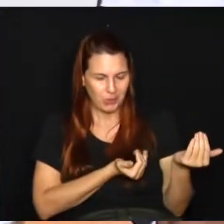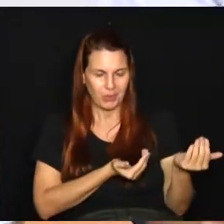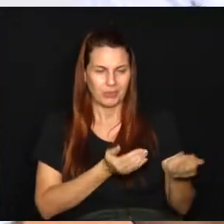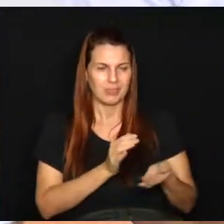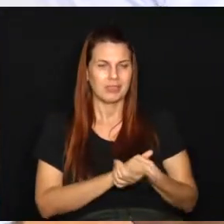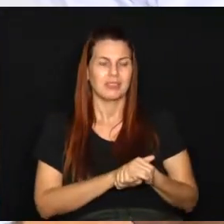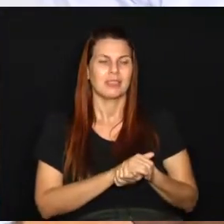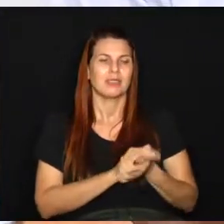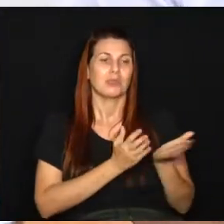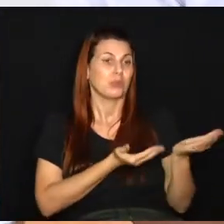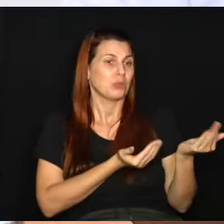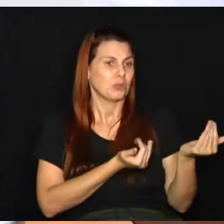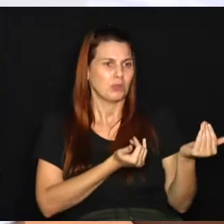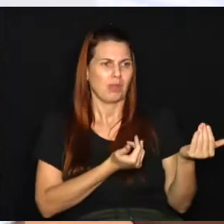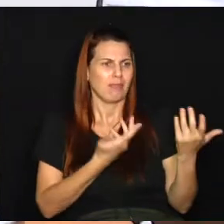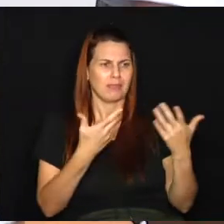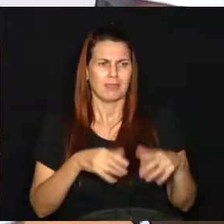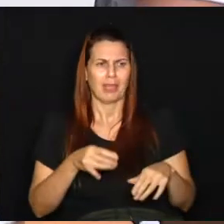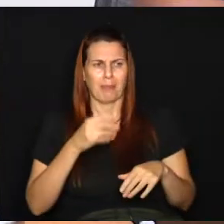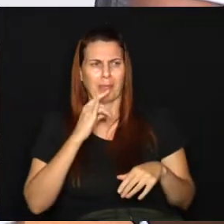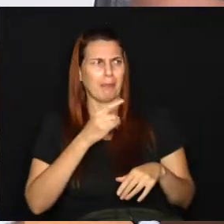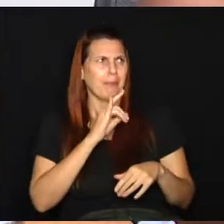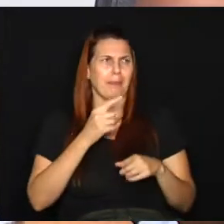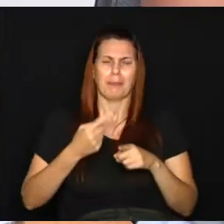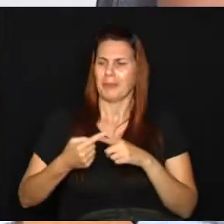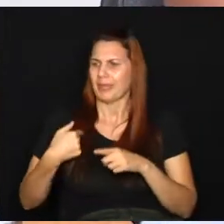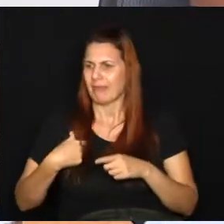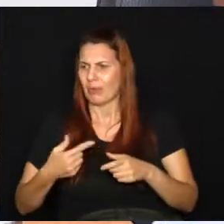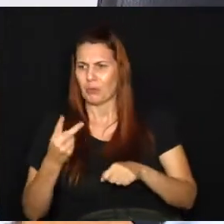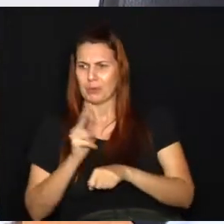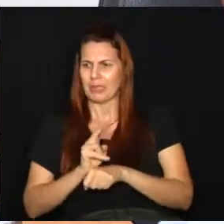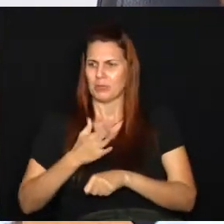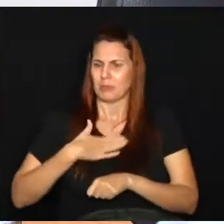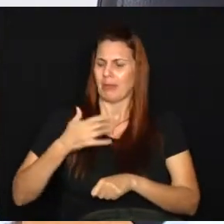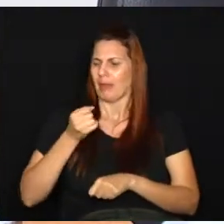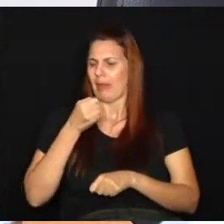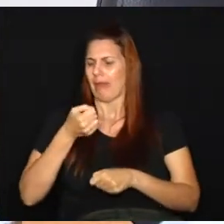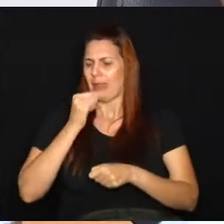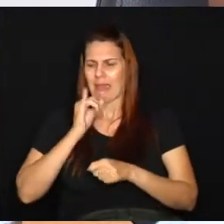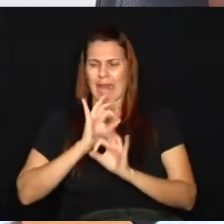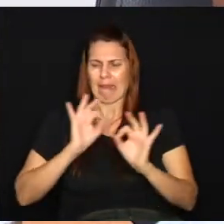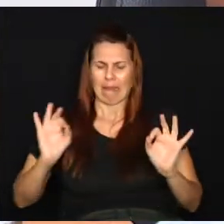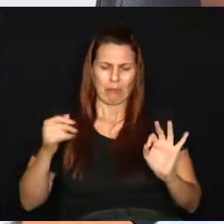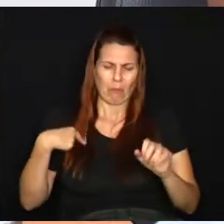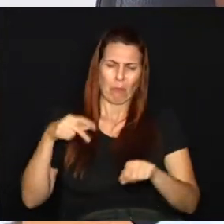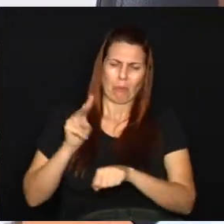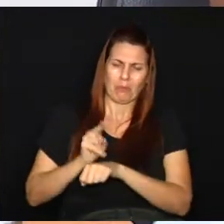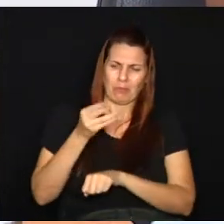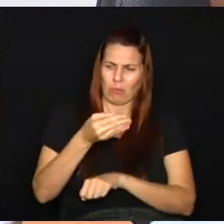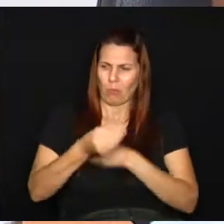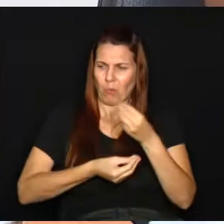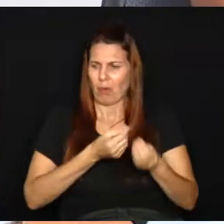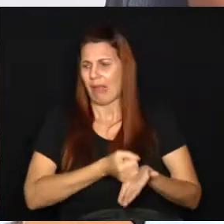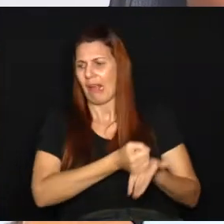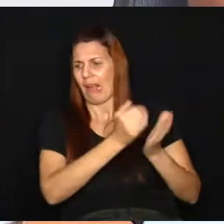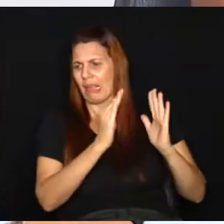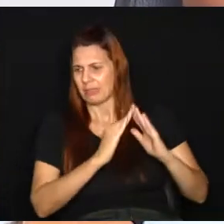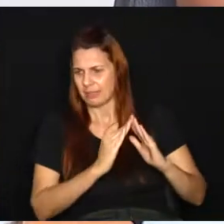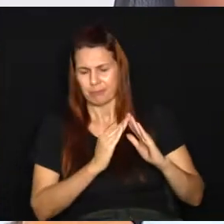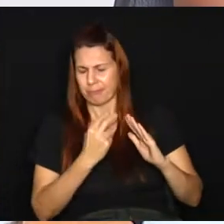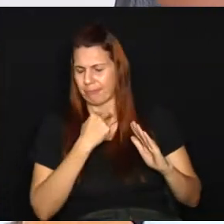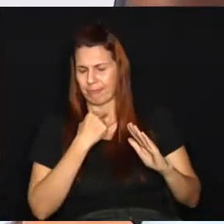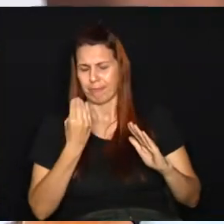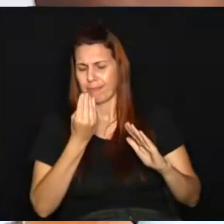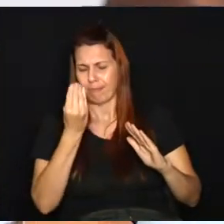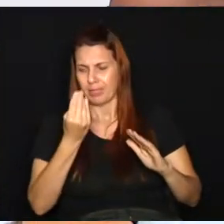Aí os jovens já não querem nem mais beber, porque tem que cuidar de mim. Se eu ficar bêbado, como que eles vão levar eu para casa? Aí eles já não